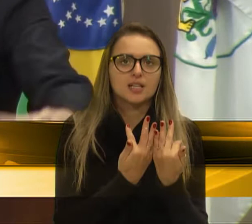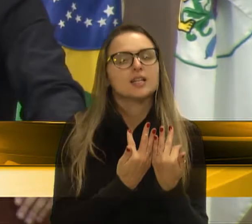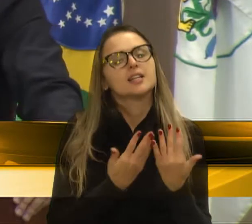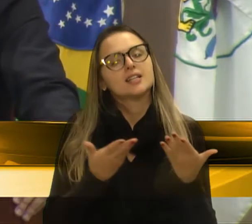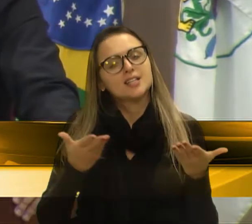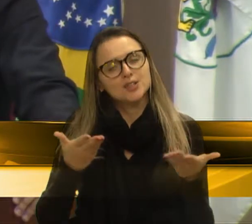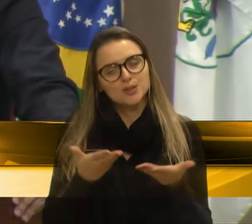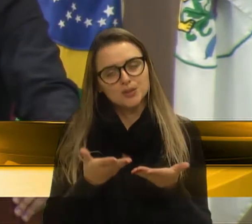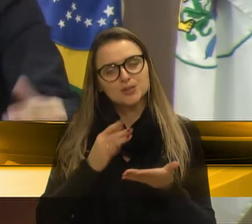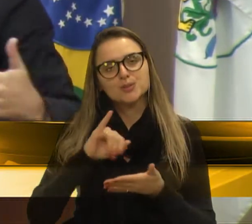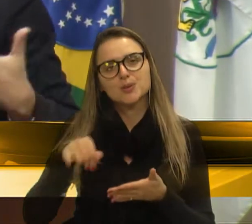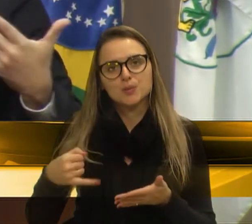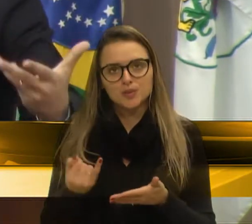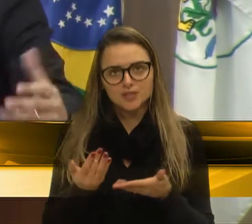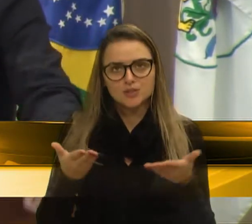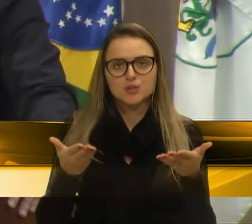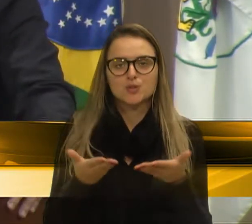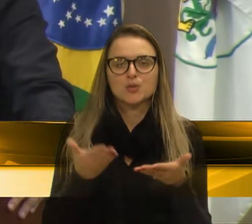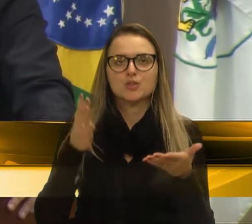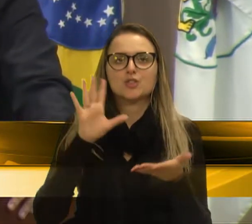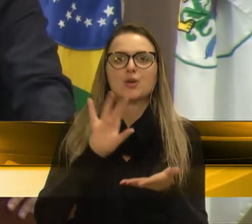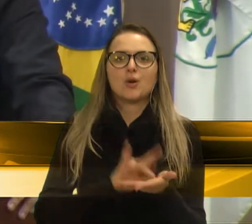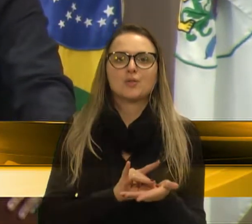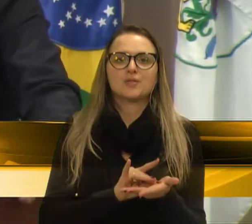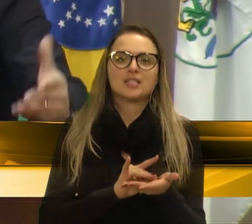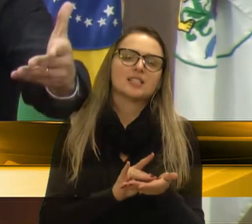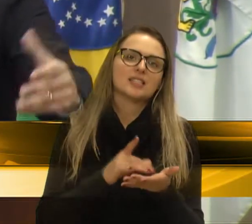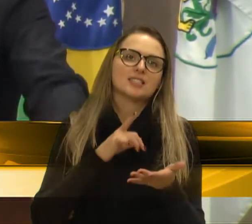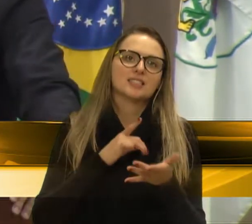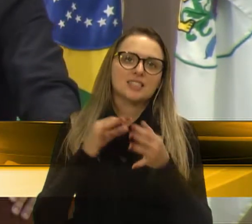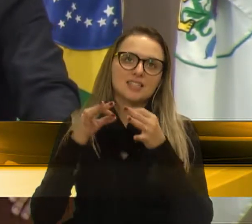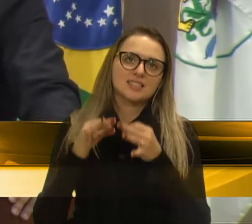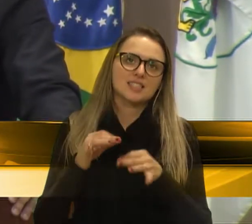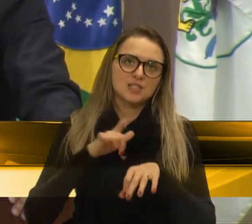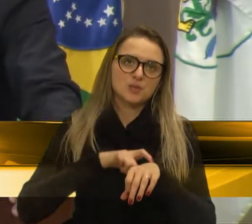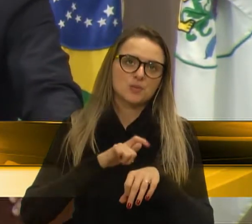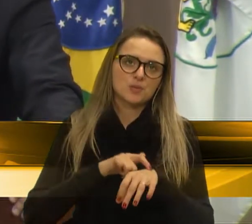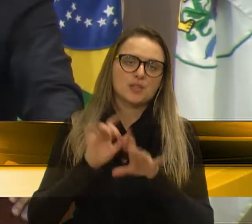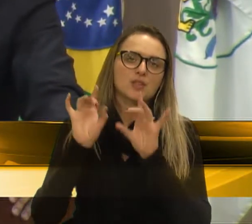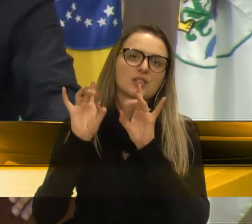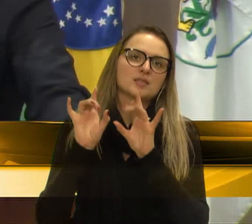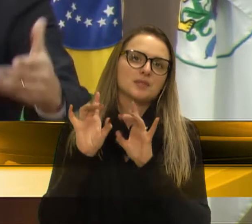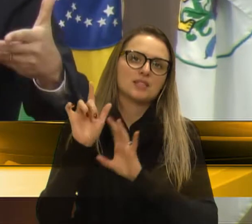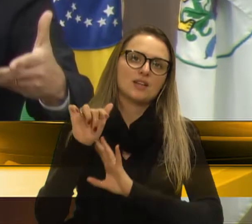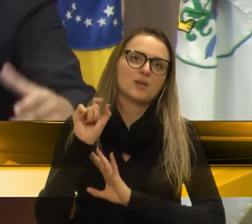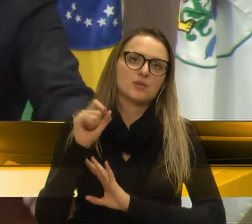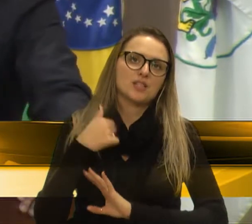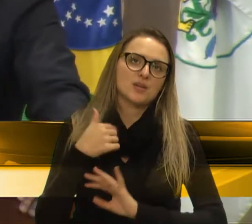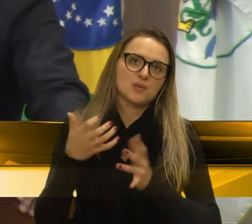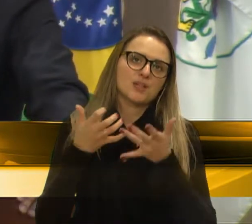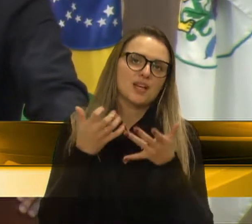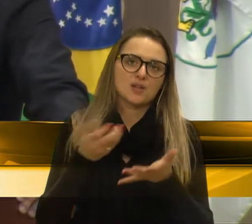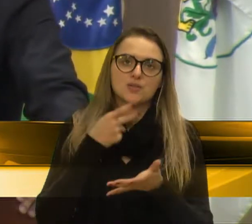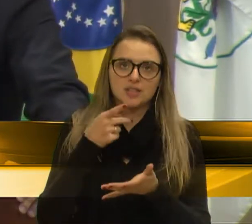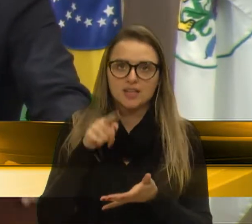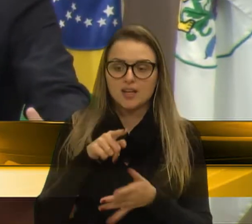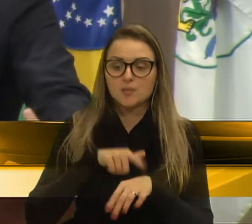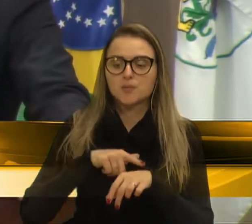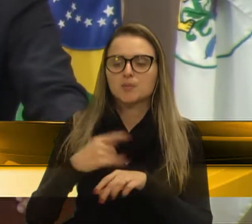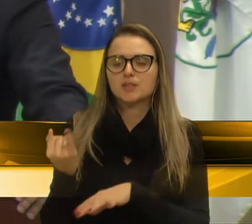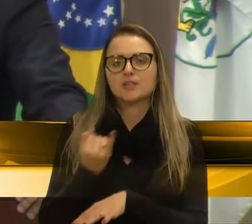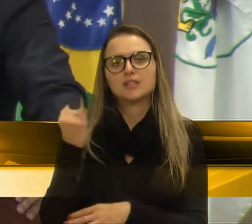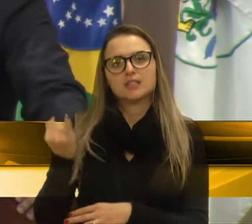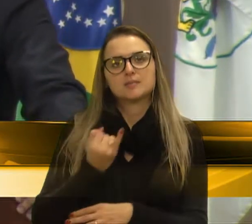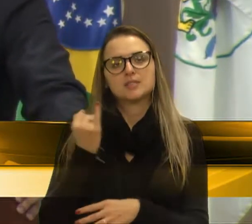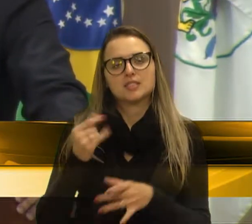essa oportunidade de hoje consagrar essa convicção num momento como esse, e é isso que eu queria dizer para vocês. Isso é muito importante, isso